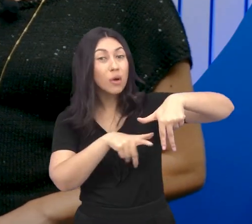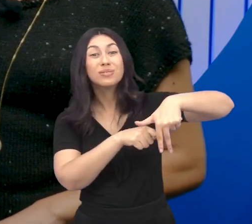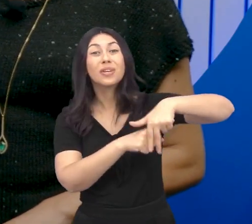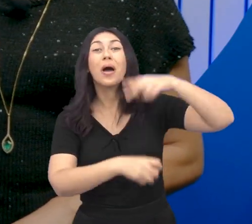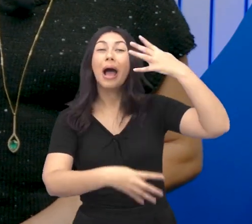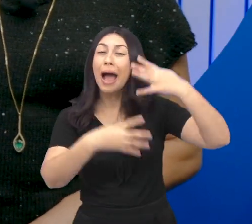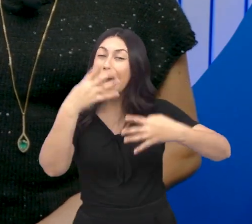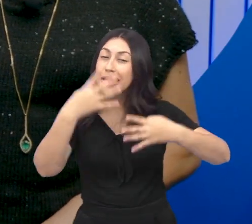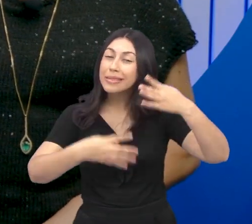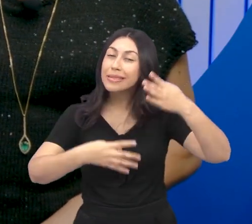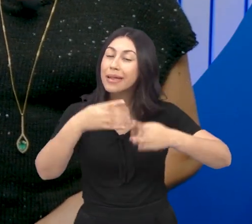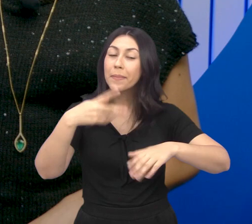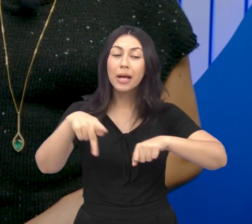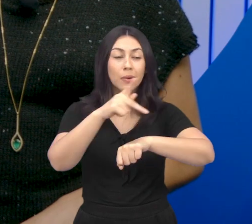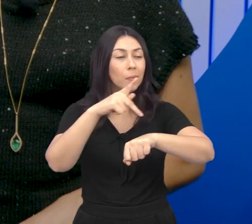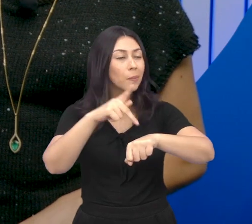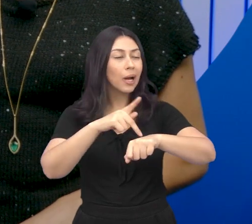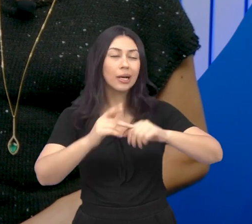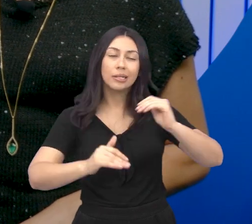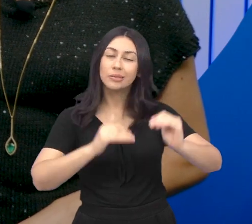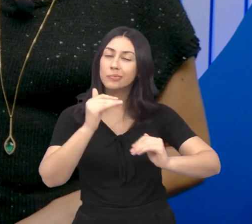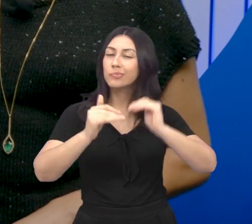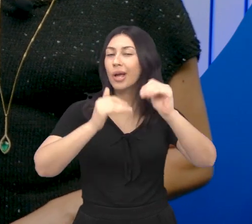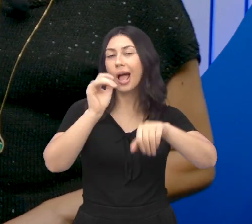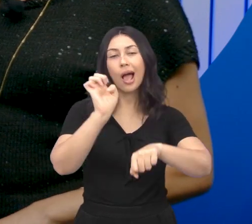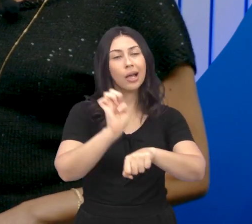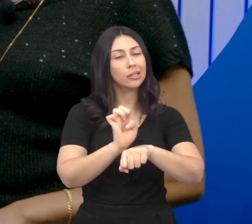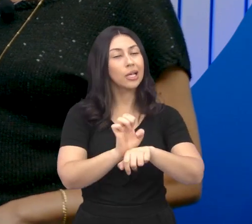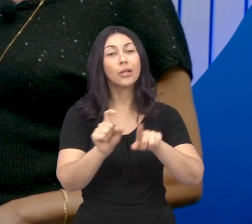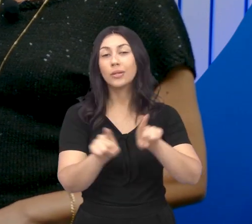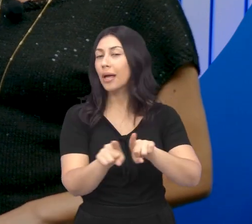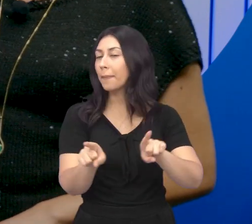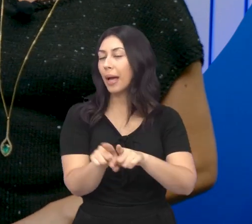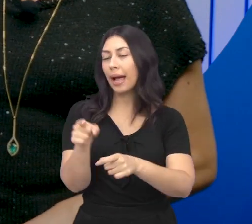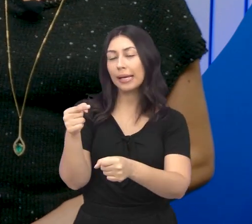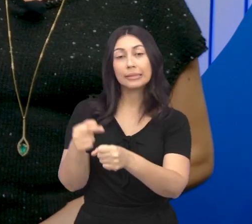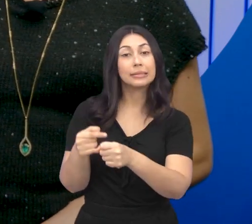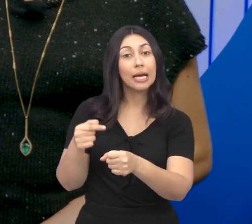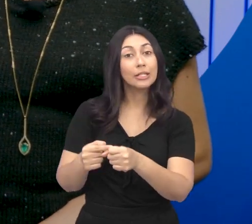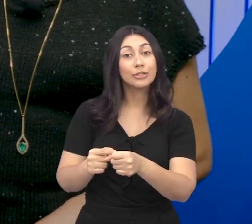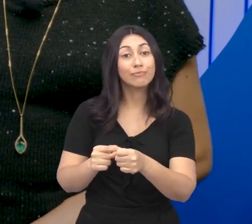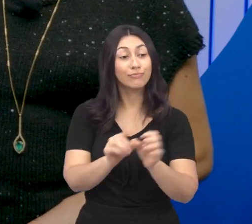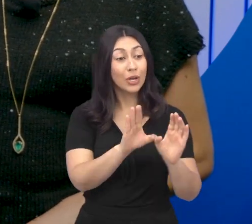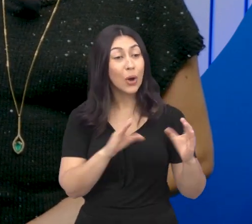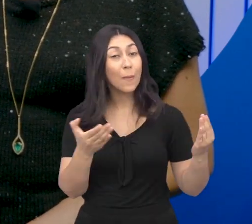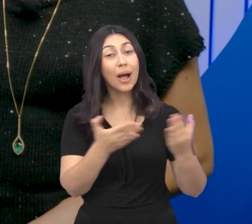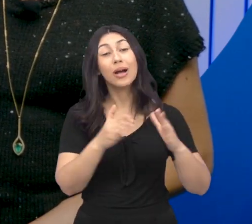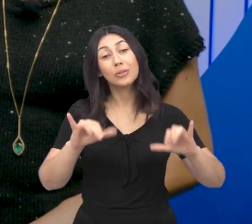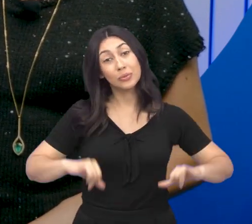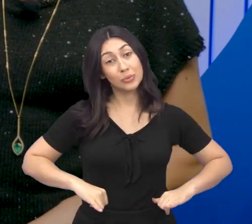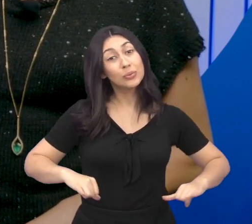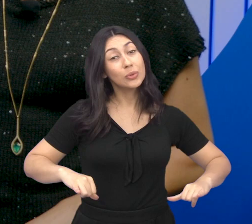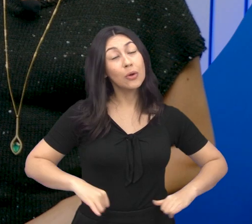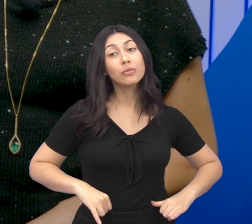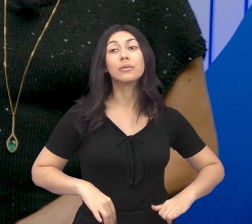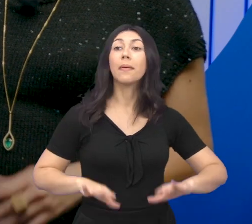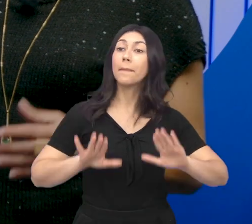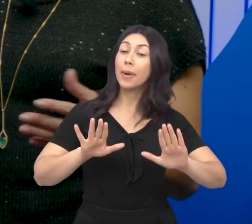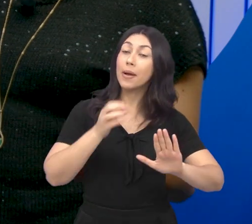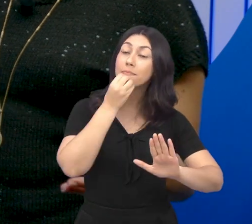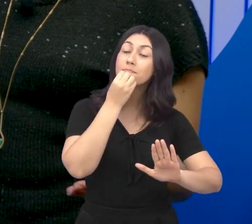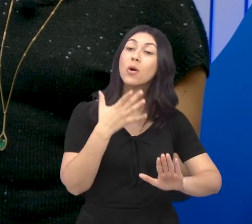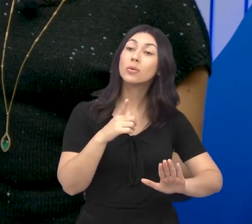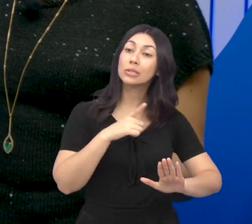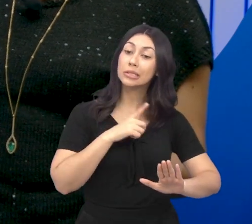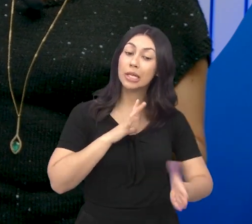corrupção é um atraso para o desenvolvimento de um país, do estado, de um município. A comunidade sofre muito com esse problema. E